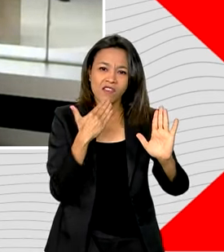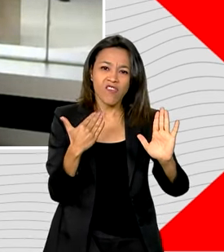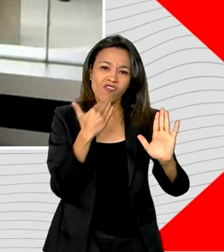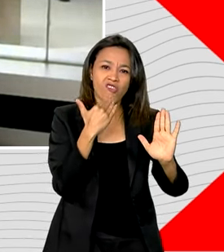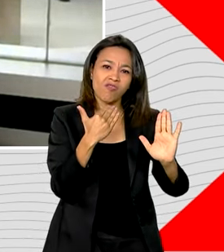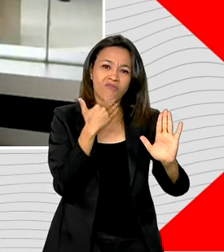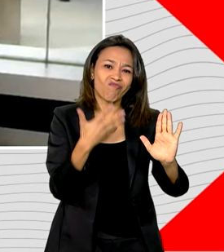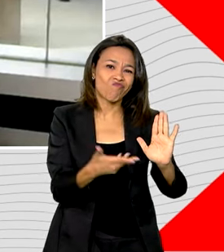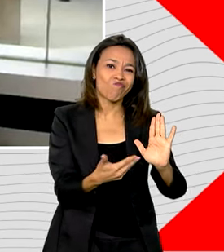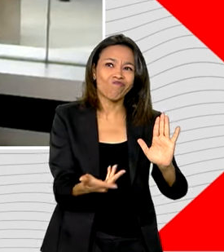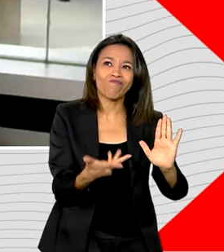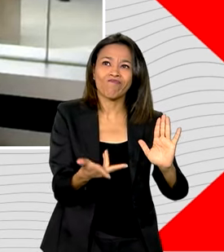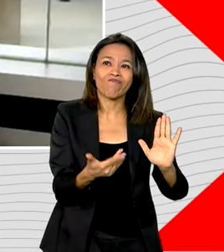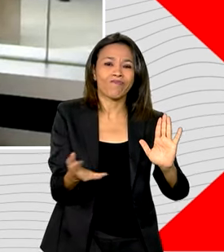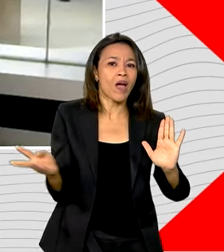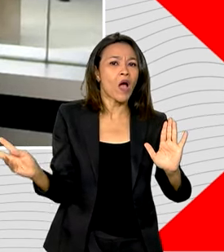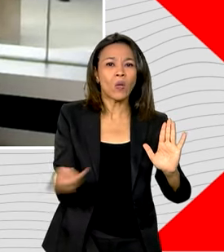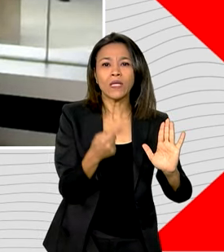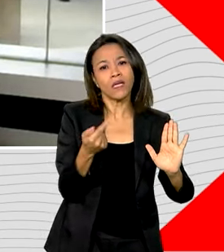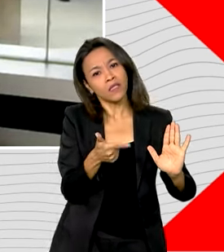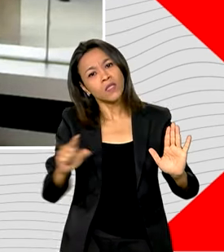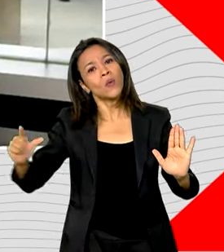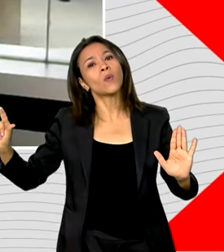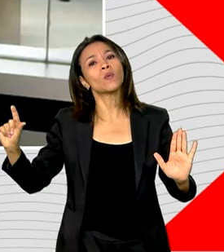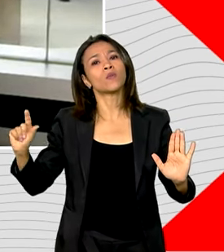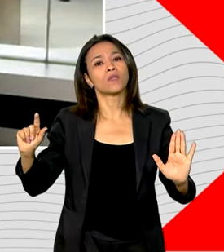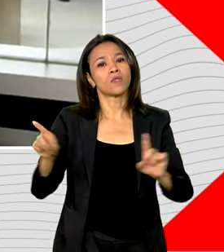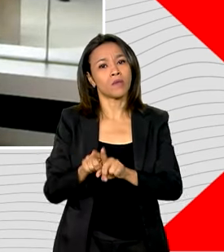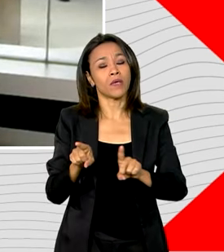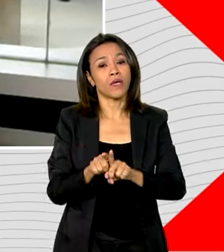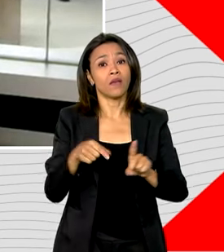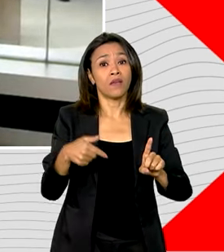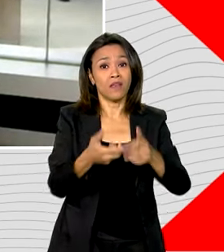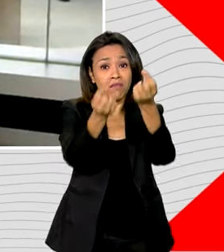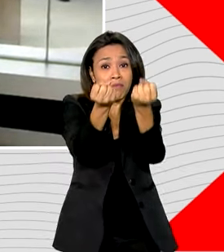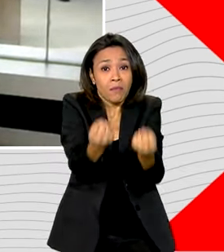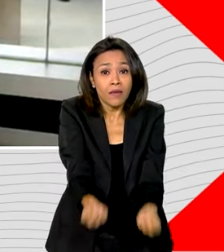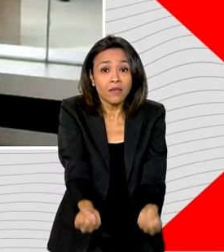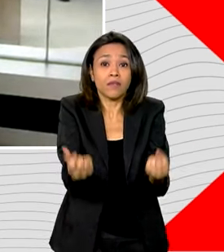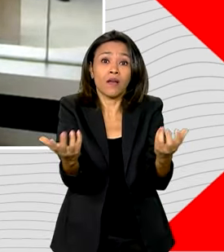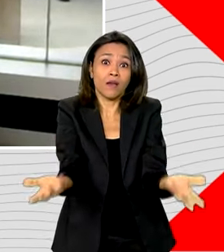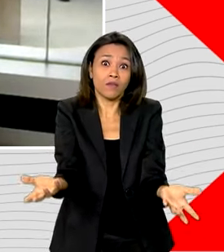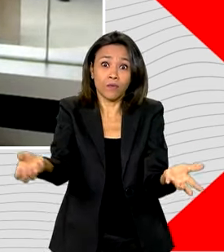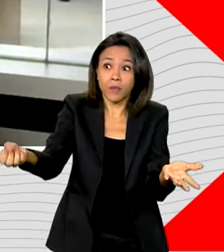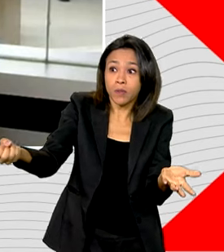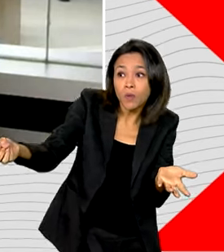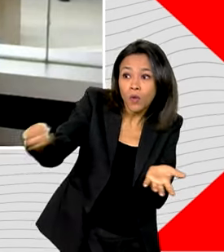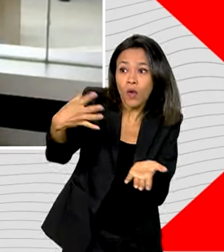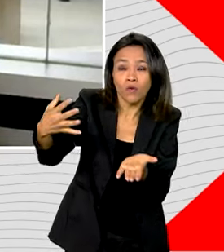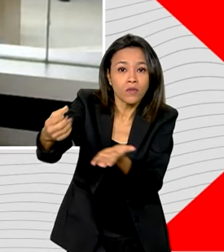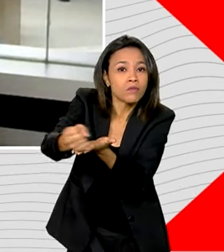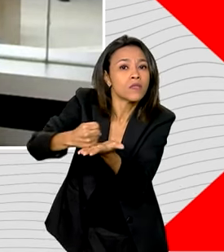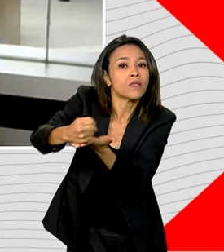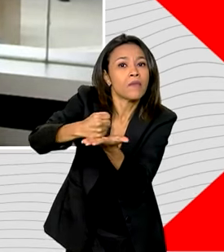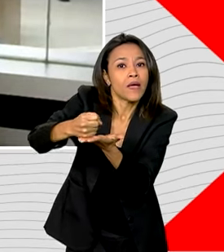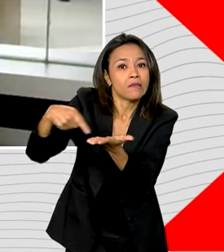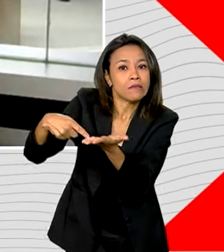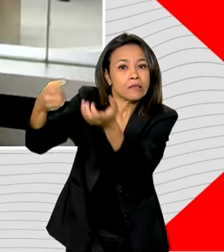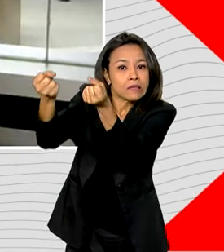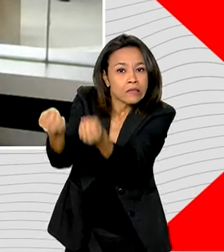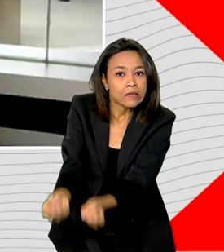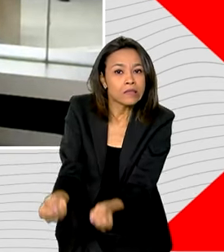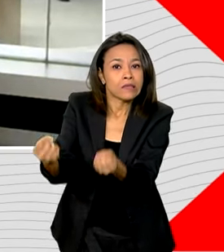acontece em outras situações também e acabar onerando mais quem busca por exemplo remédios novos né remédios eh